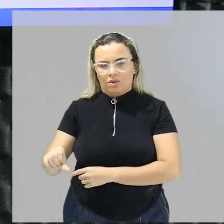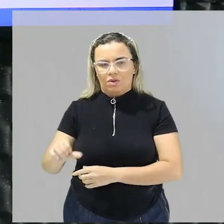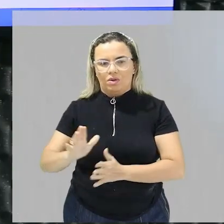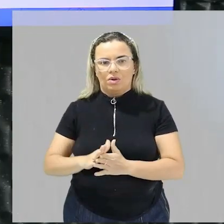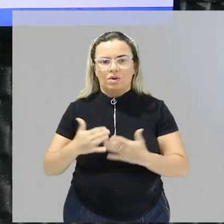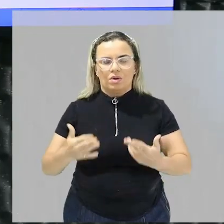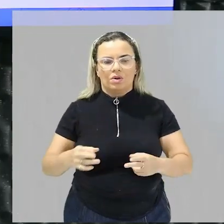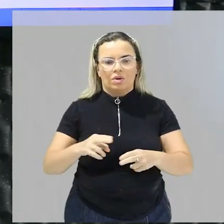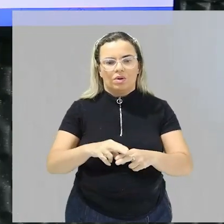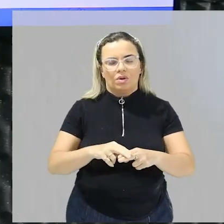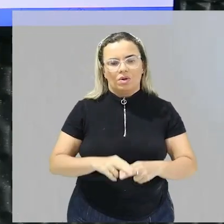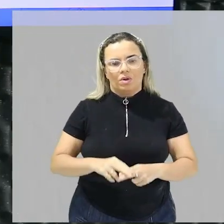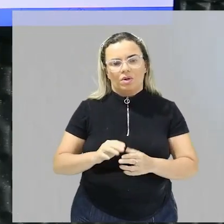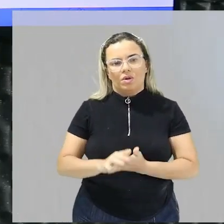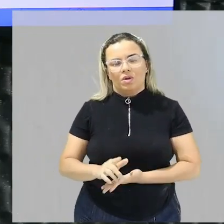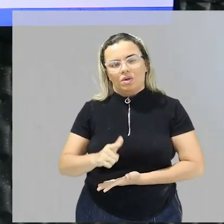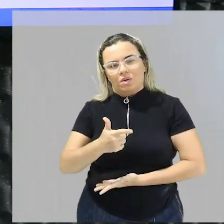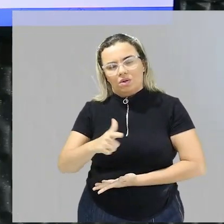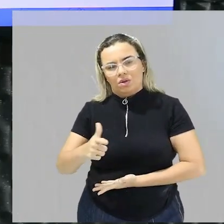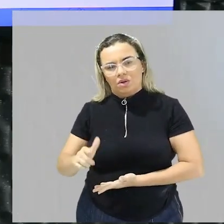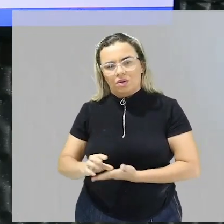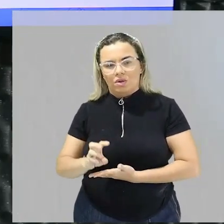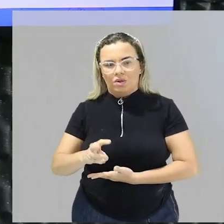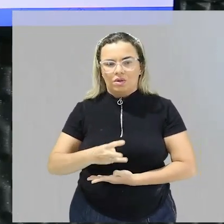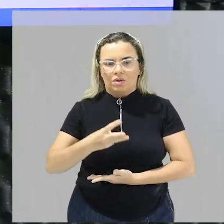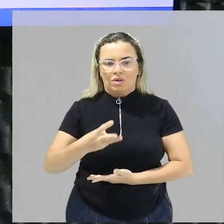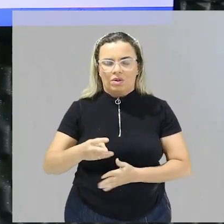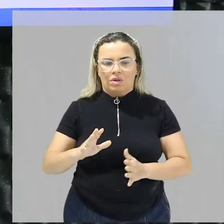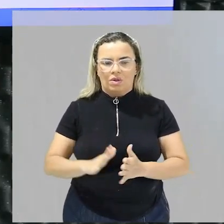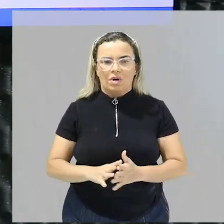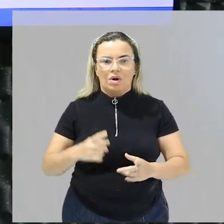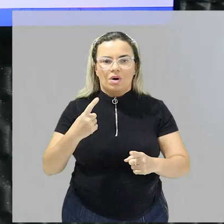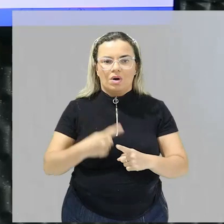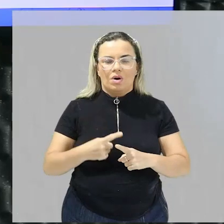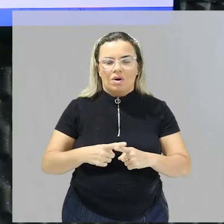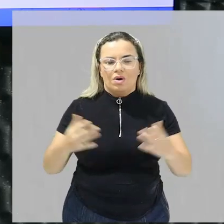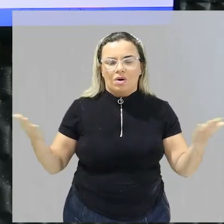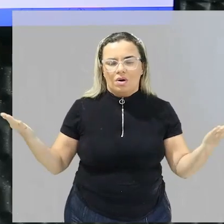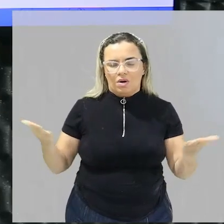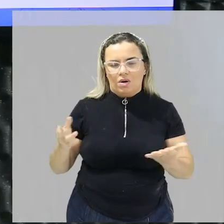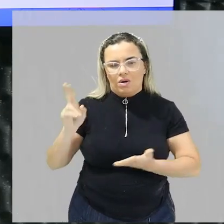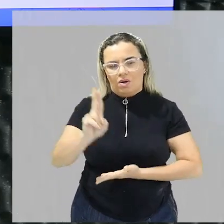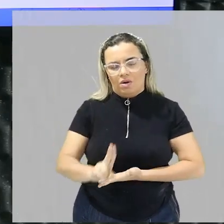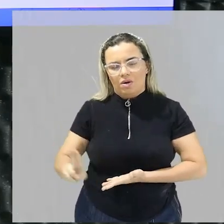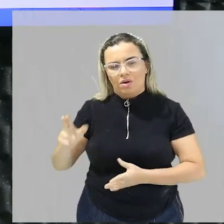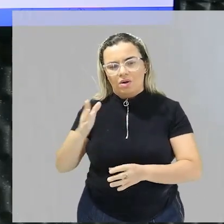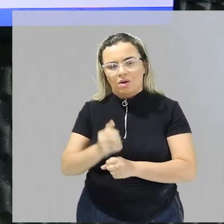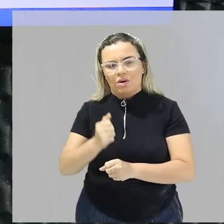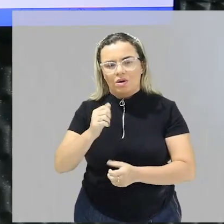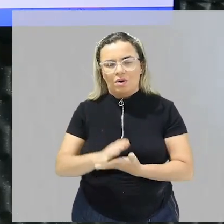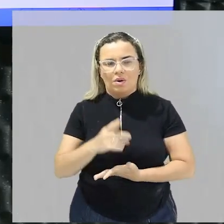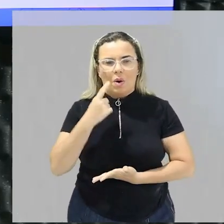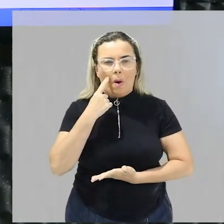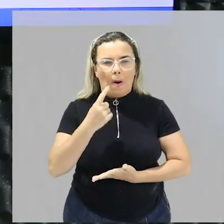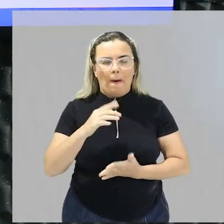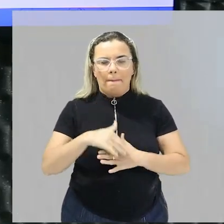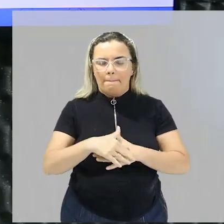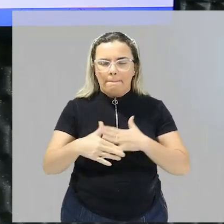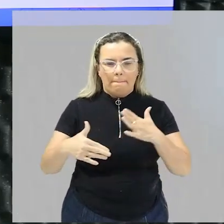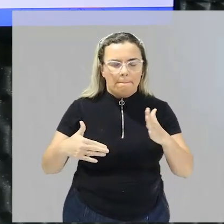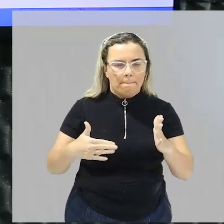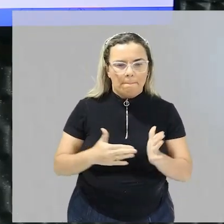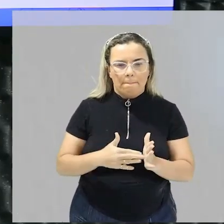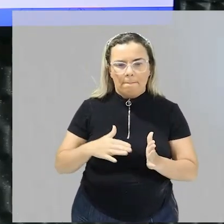que a gente ainda não tinha usado aquele 3, porque agora eu posso usar e veja, tudo é